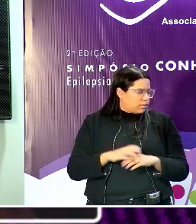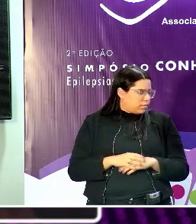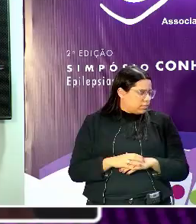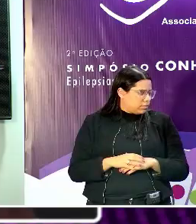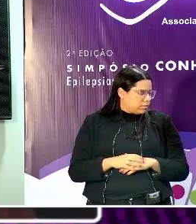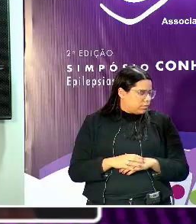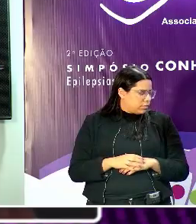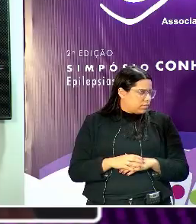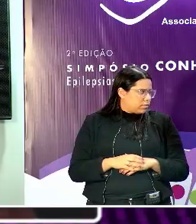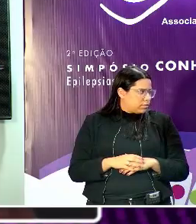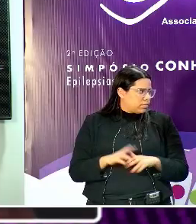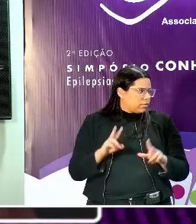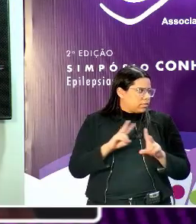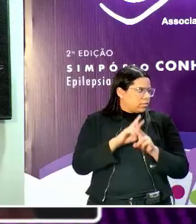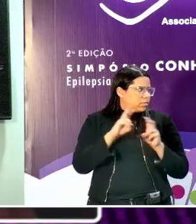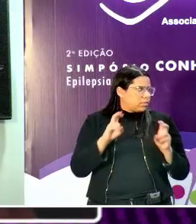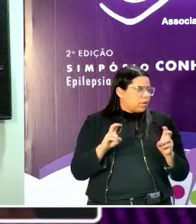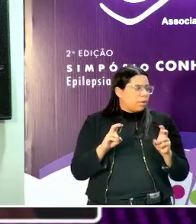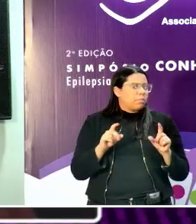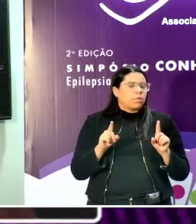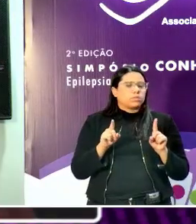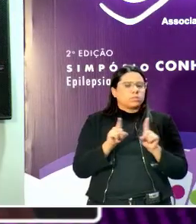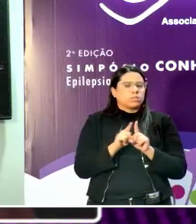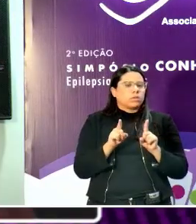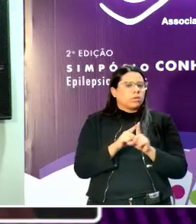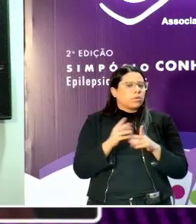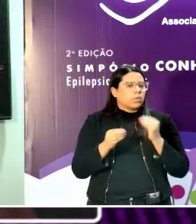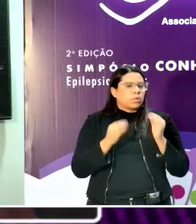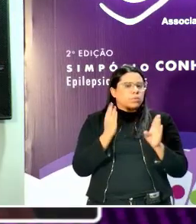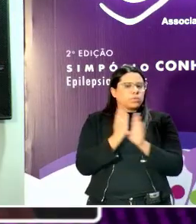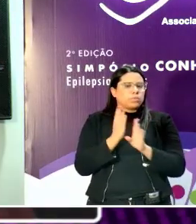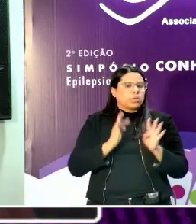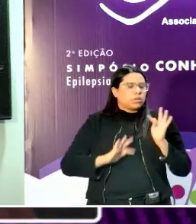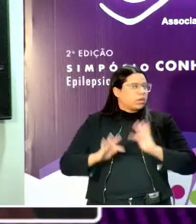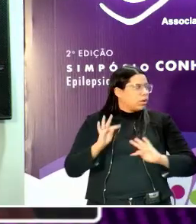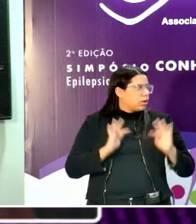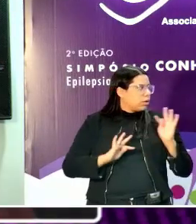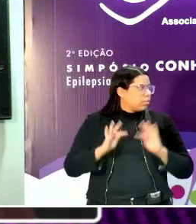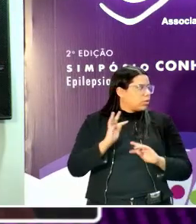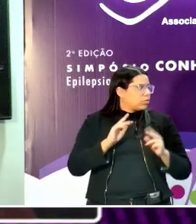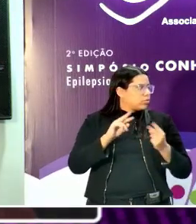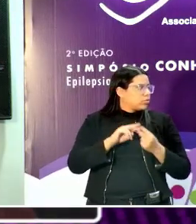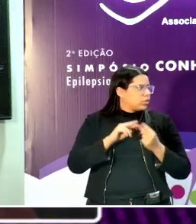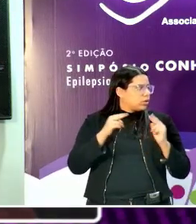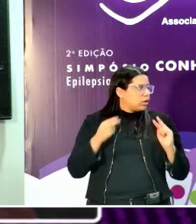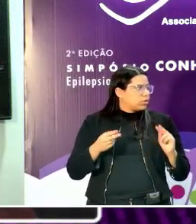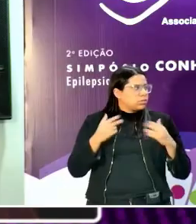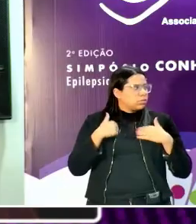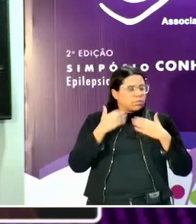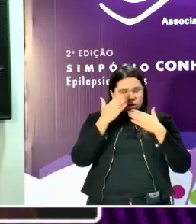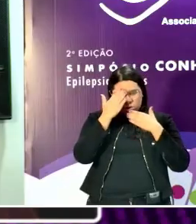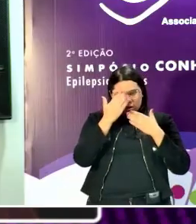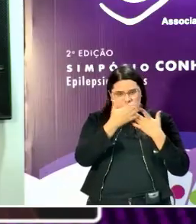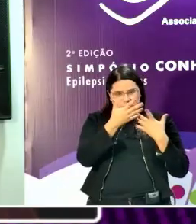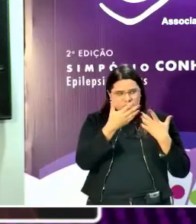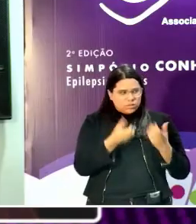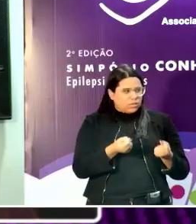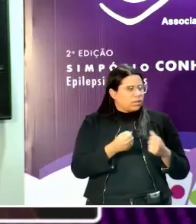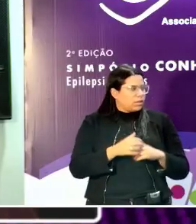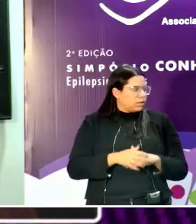Tranquilo. Modelos pré-clínicos e novas fronteiras na descoberta de terapias para epilepsias genéticas. Obrigado, Carolina, pelo aceite.